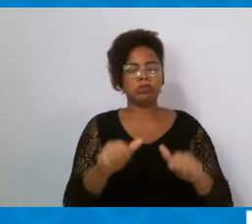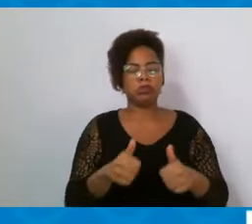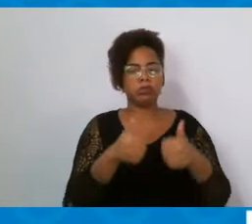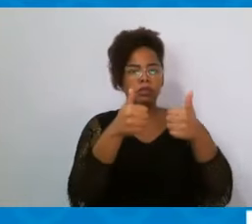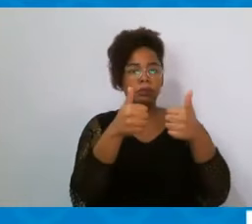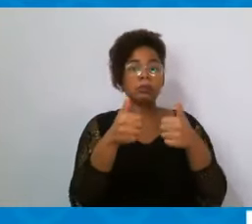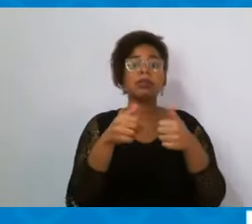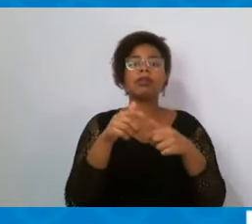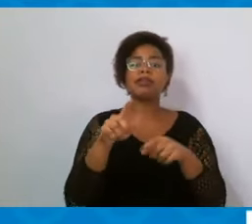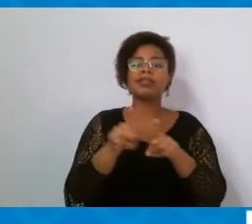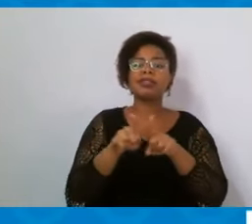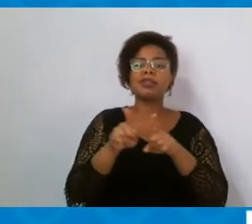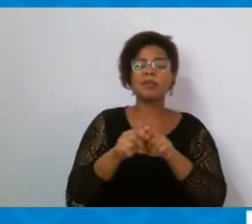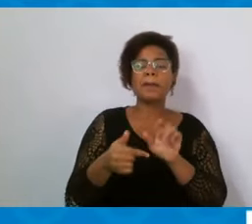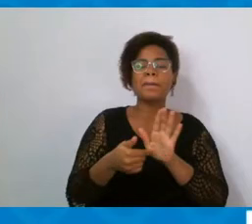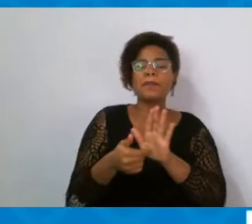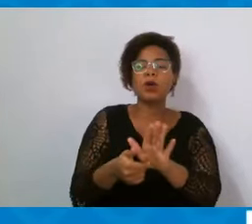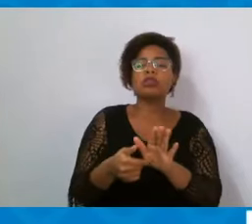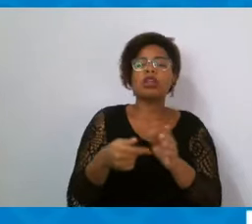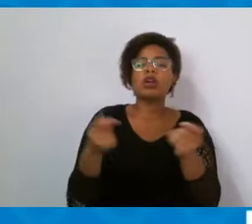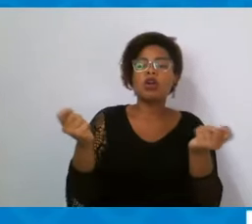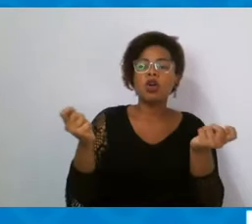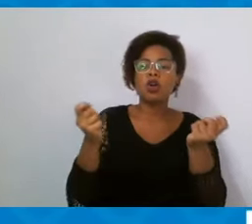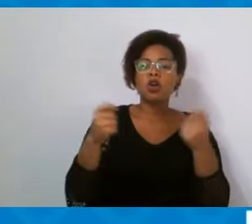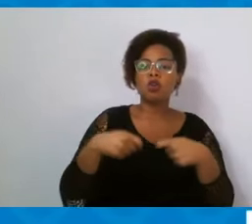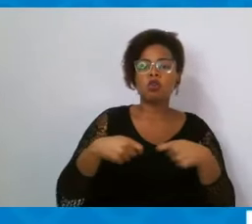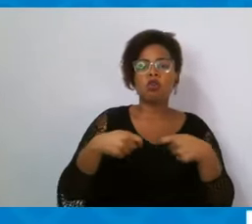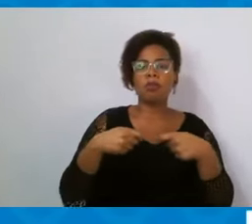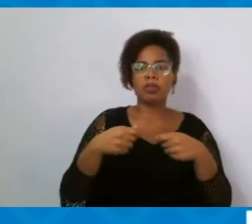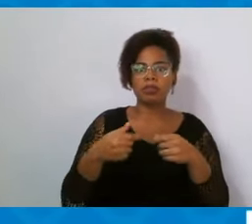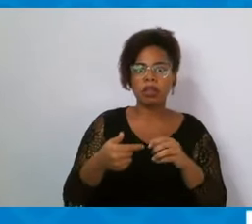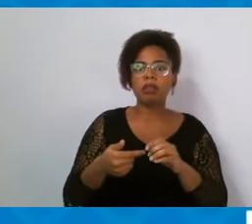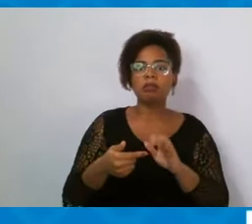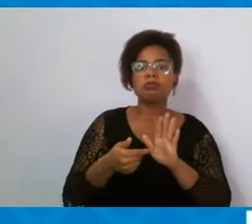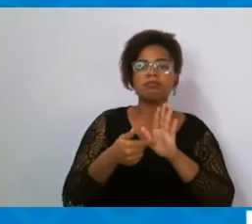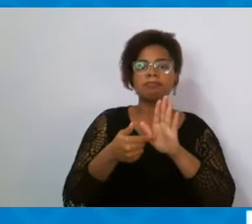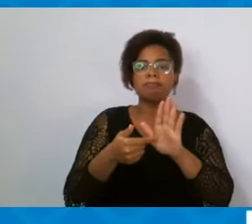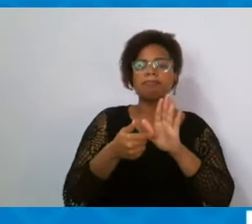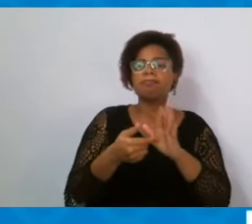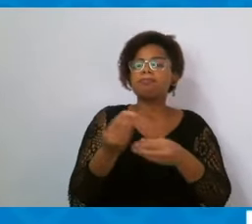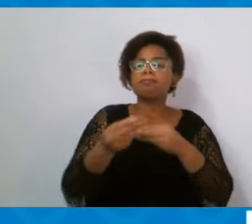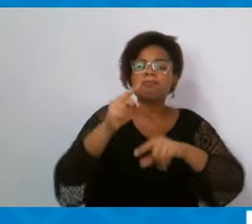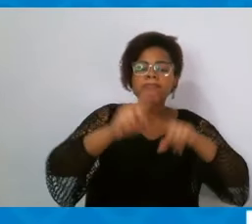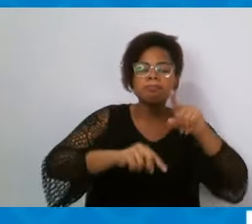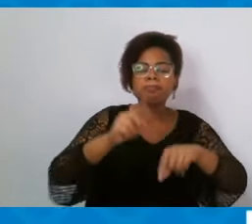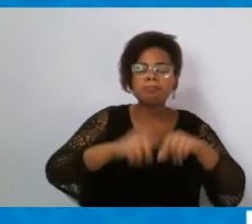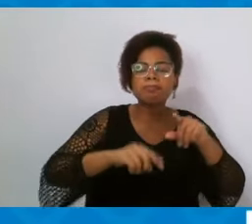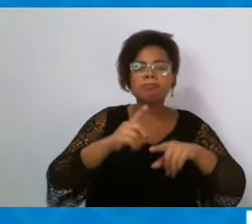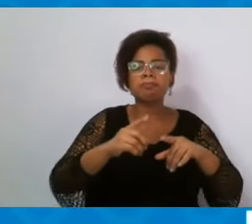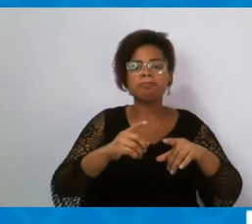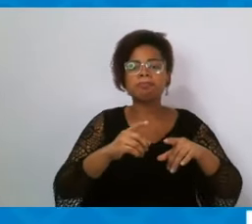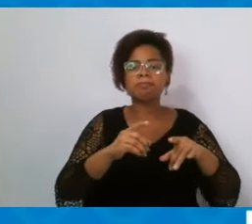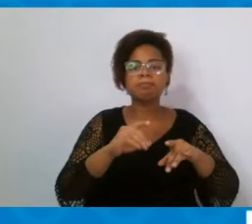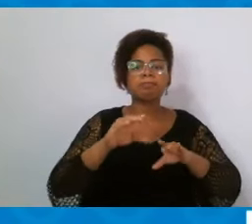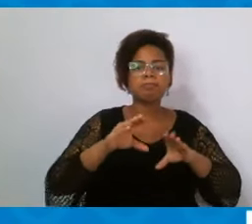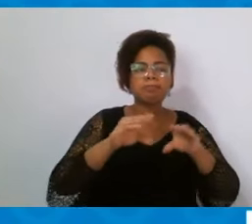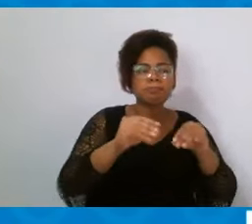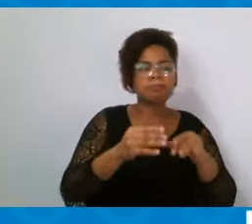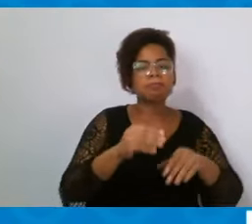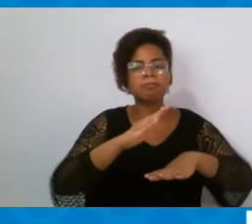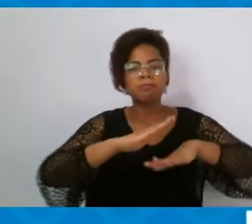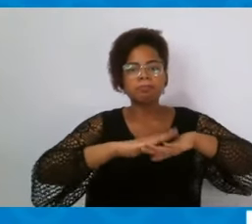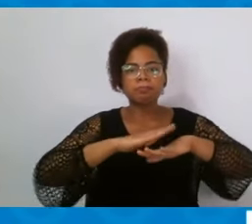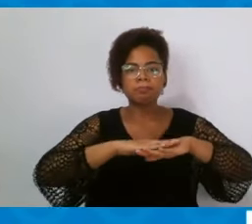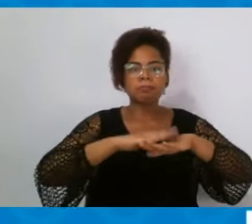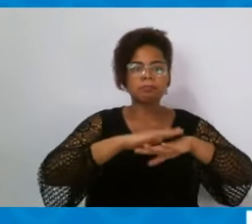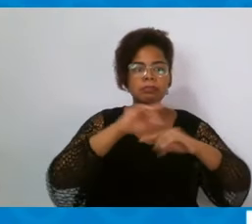competências através desse pensamento que ganha materialidade na feitura de um artefato que atinja tal linha lá no campo de futebol da